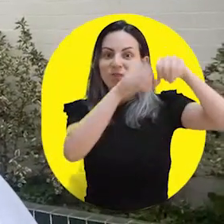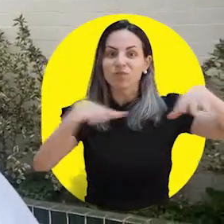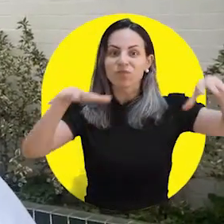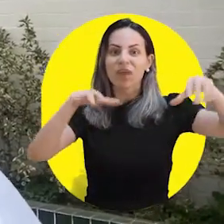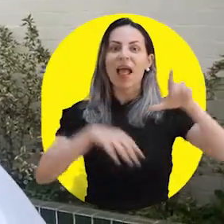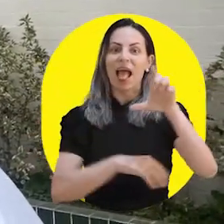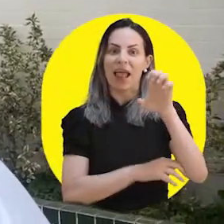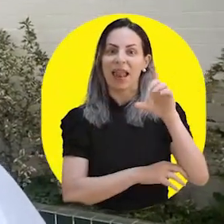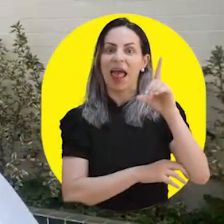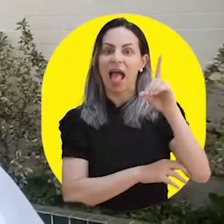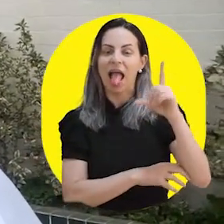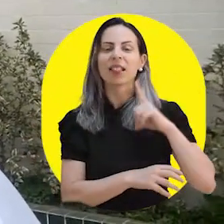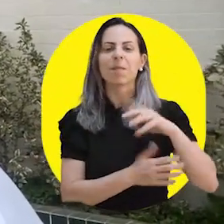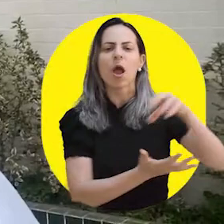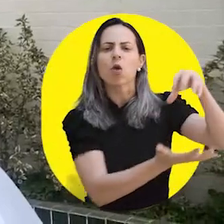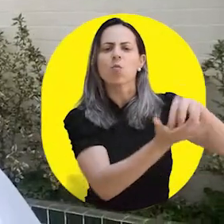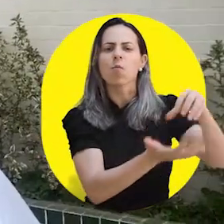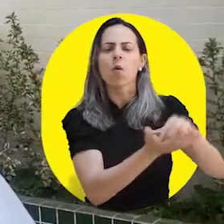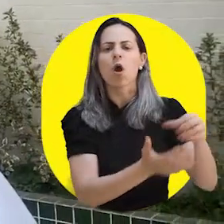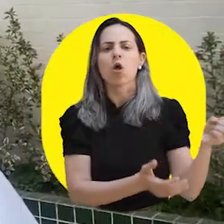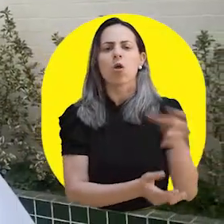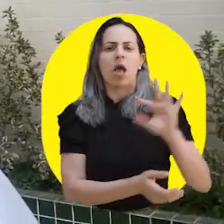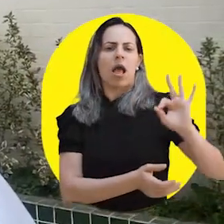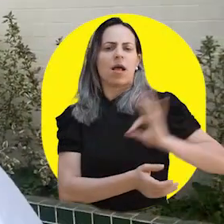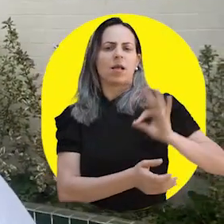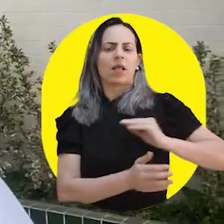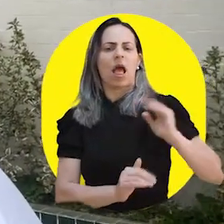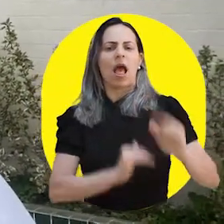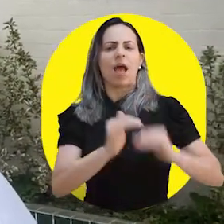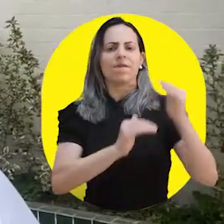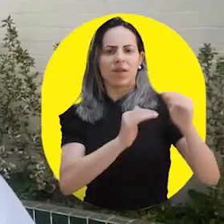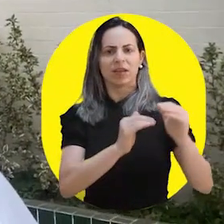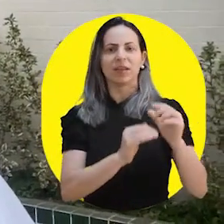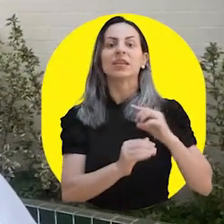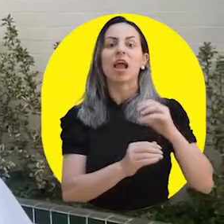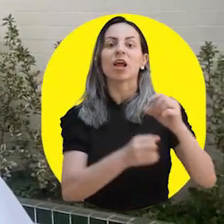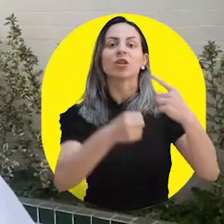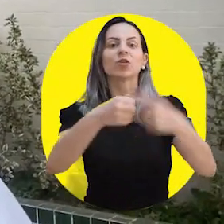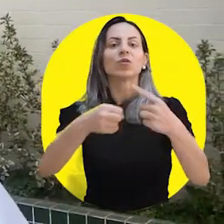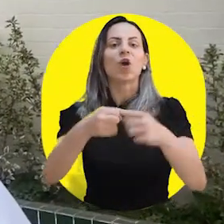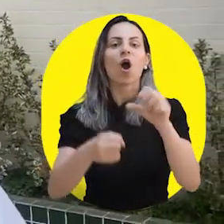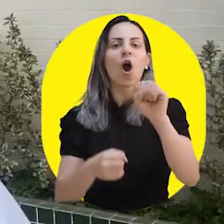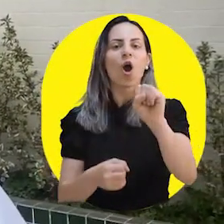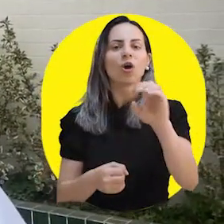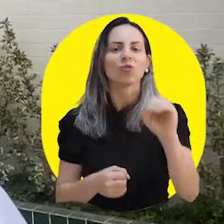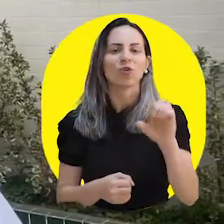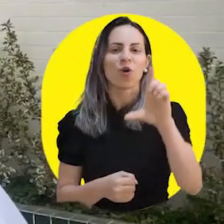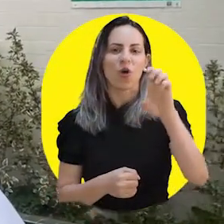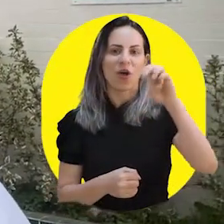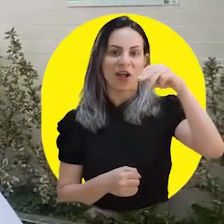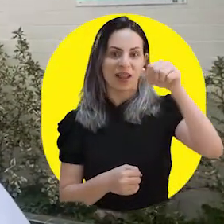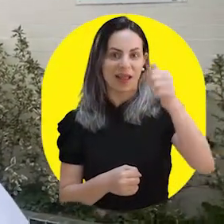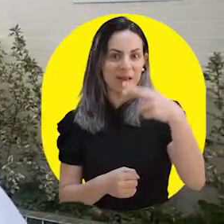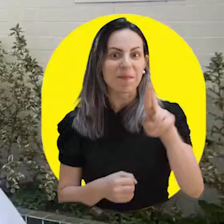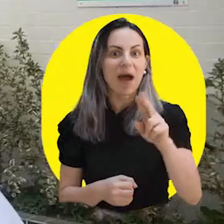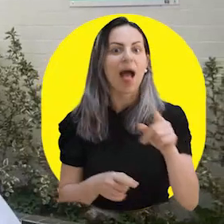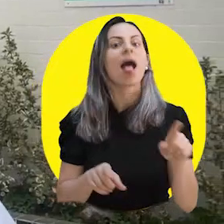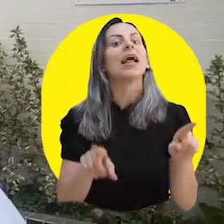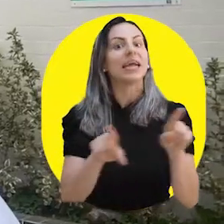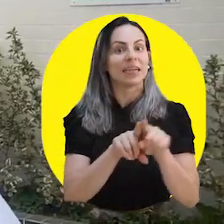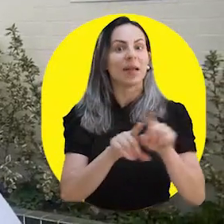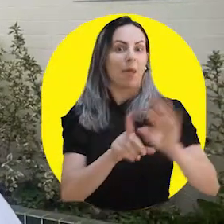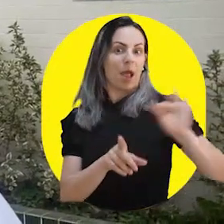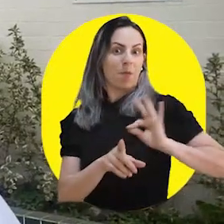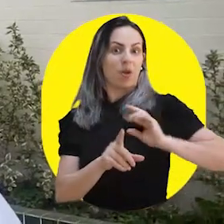por LED, além de instalar o posto avançado da Guarda Civil Municipal na região de Solemar. Inclusive,